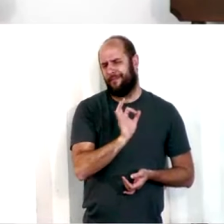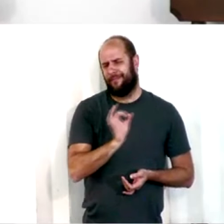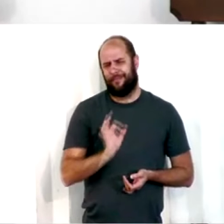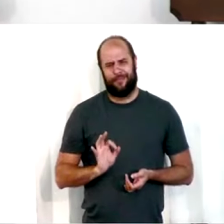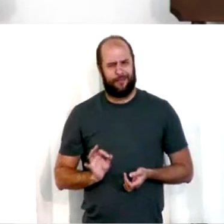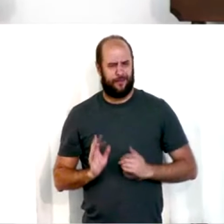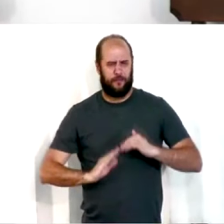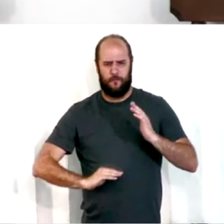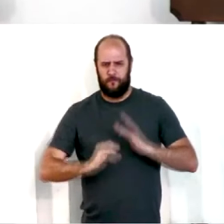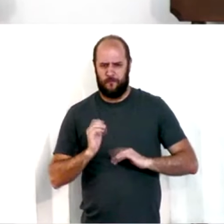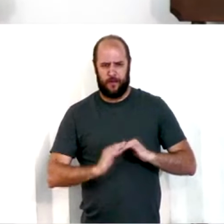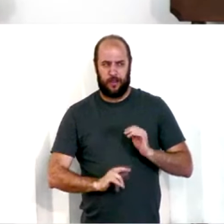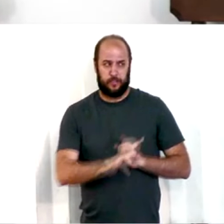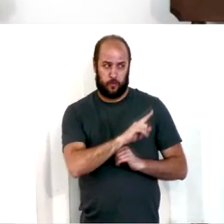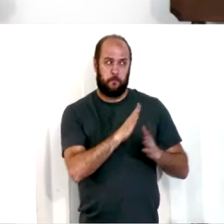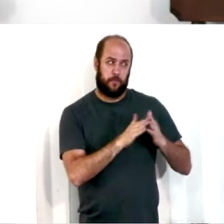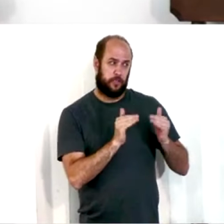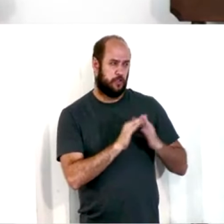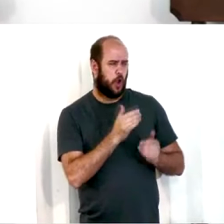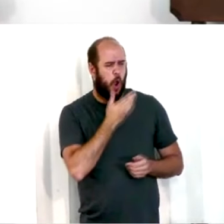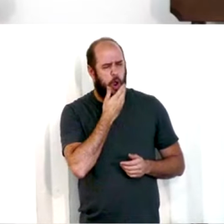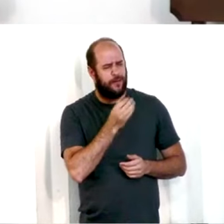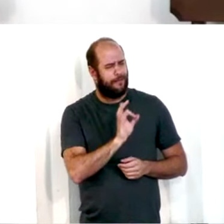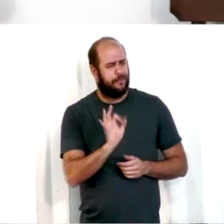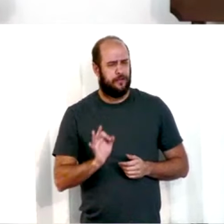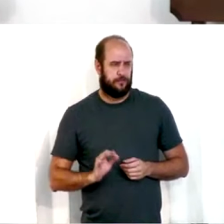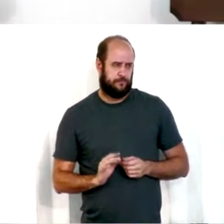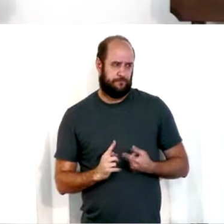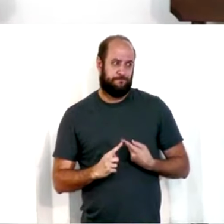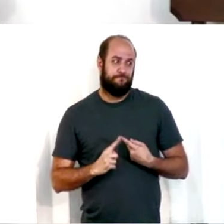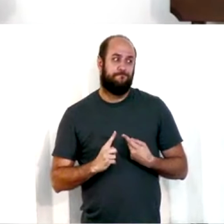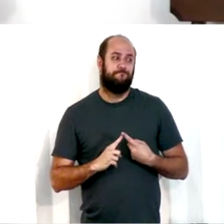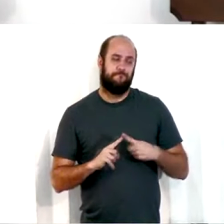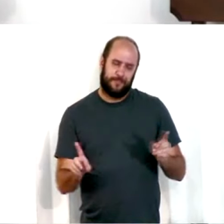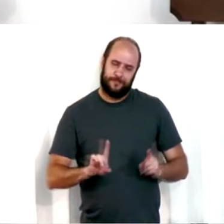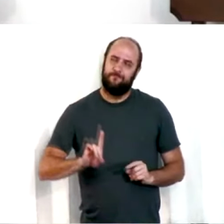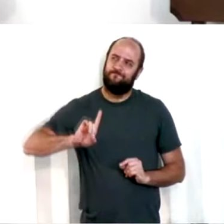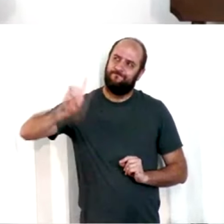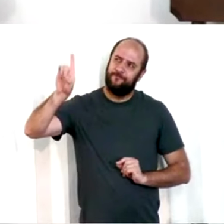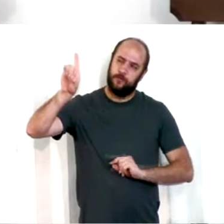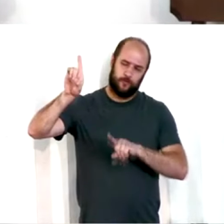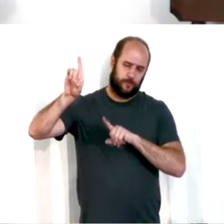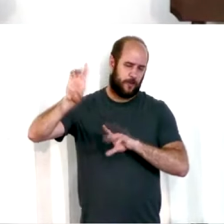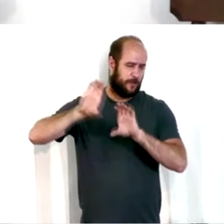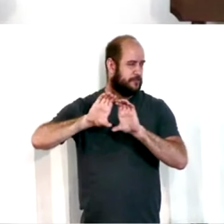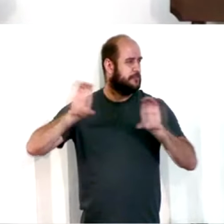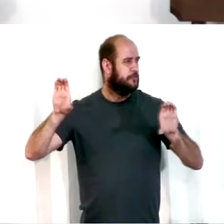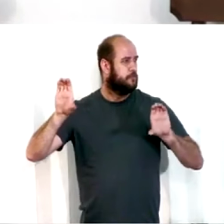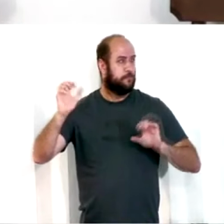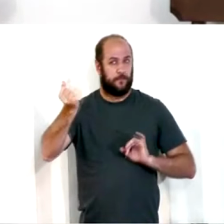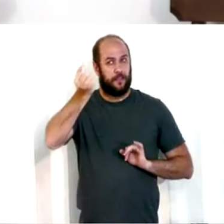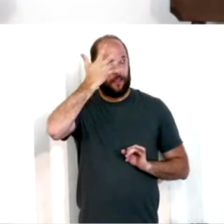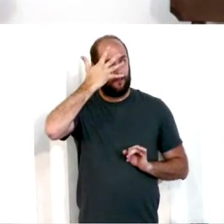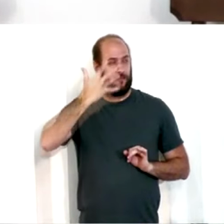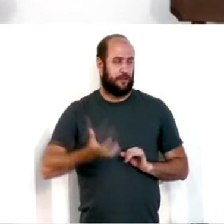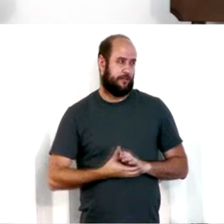fazer isto que o Senhor pediu. Nenhum homem. Mas há um Deus no céu que revela